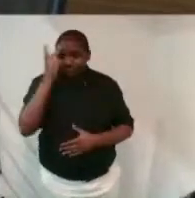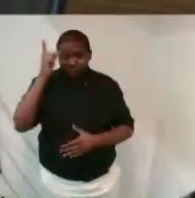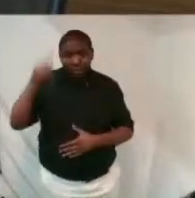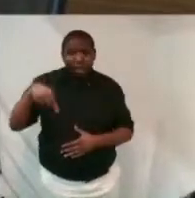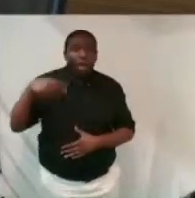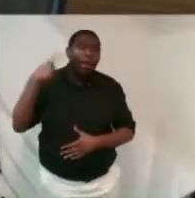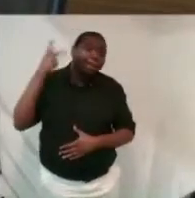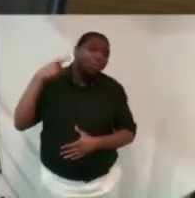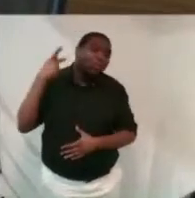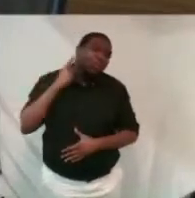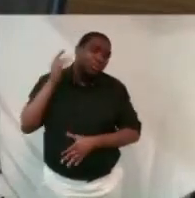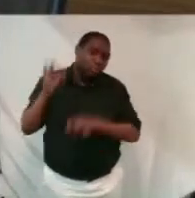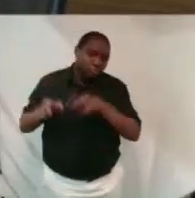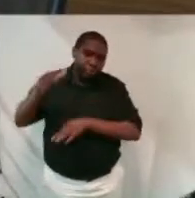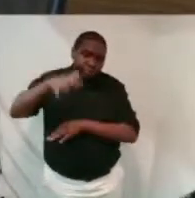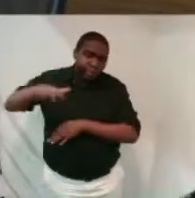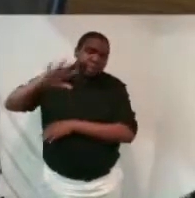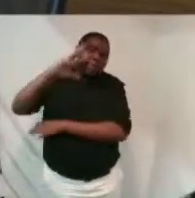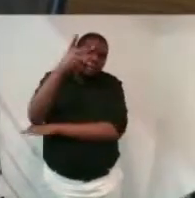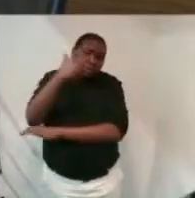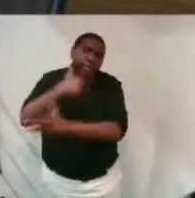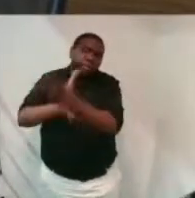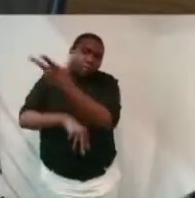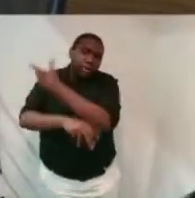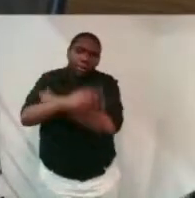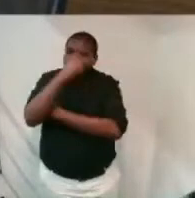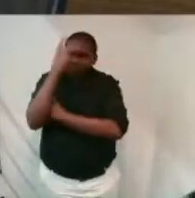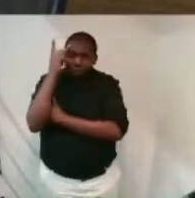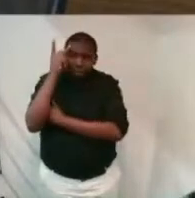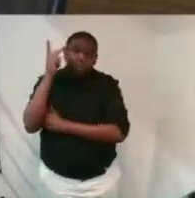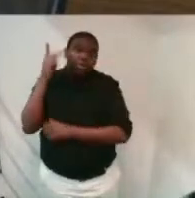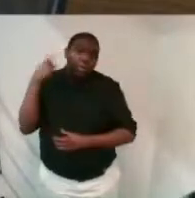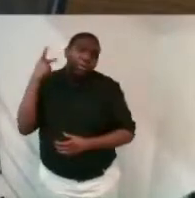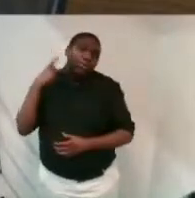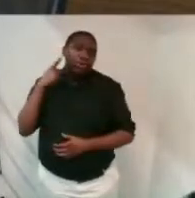de justiça do meio ambiente, procurador da República do meio ambiente,